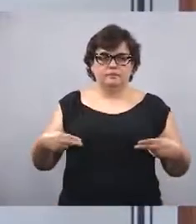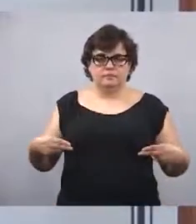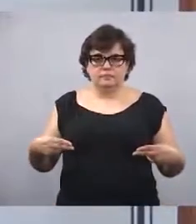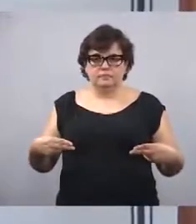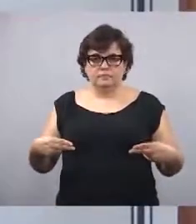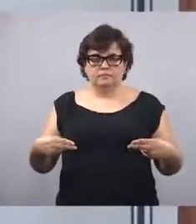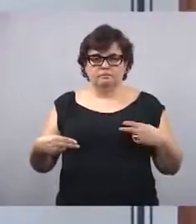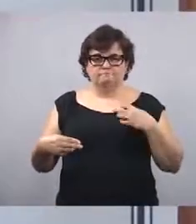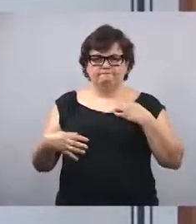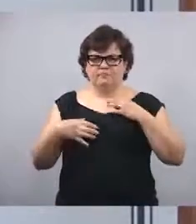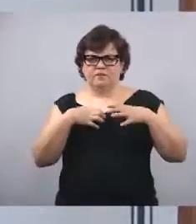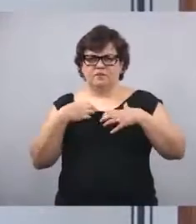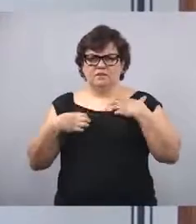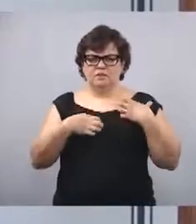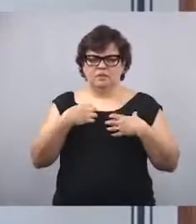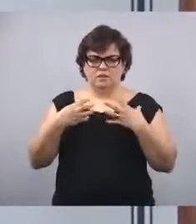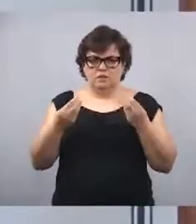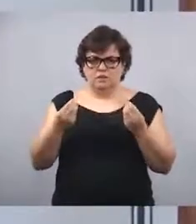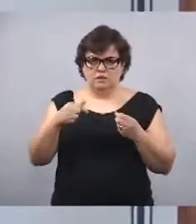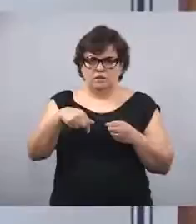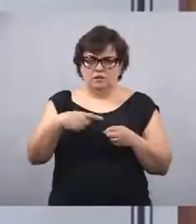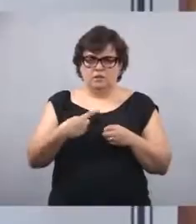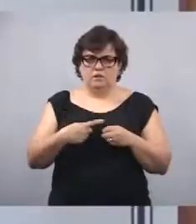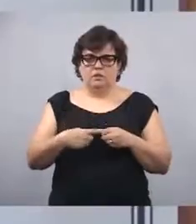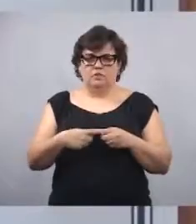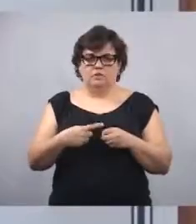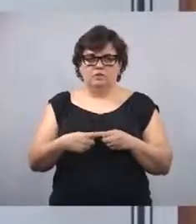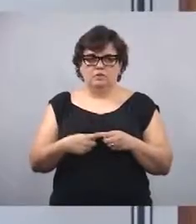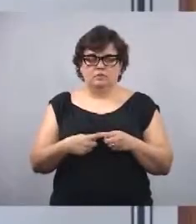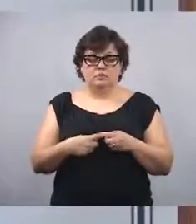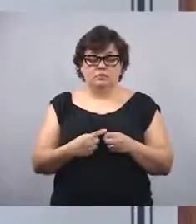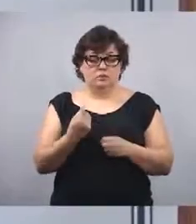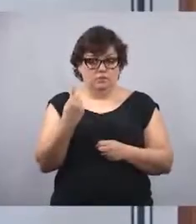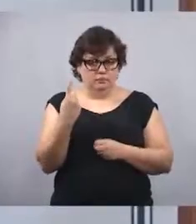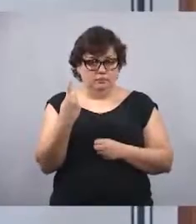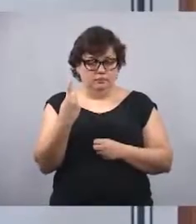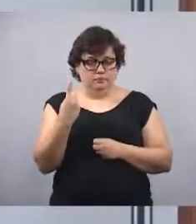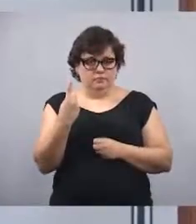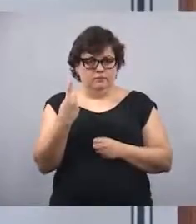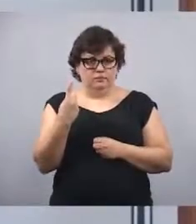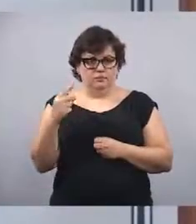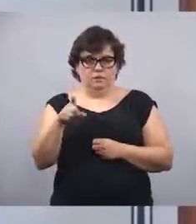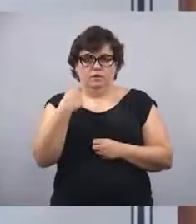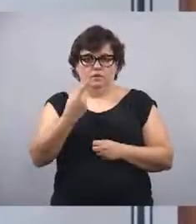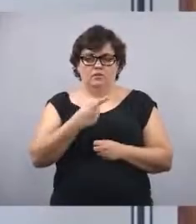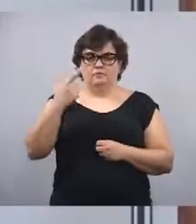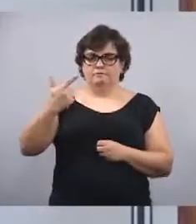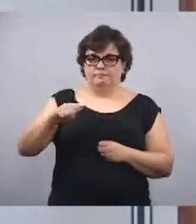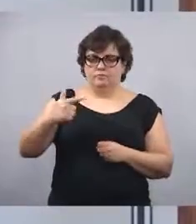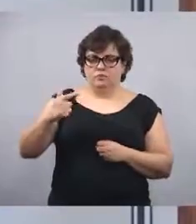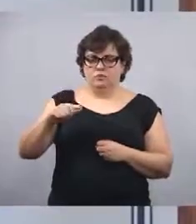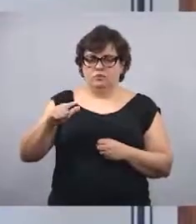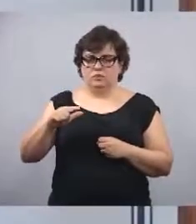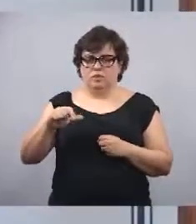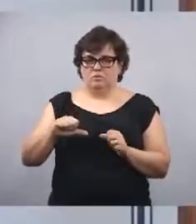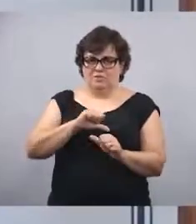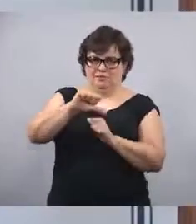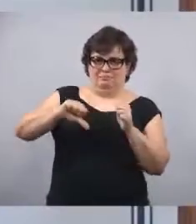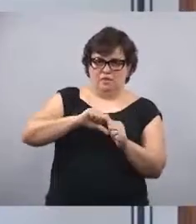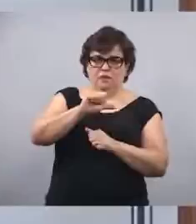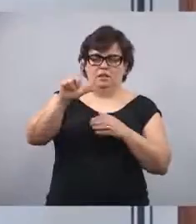me incomodam bastante aqui em Marília. Uma é a questão de nós não termos reciclagem de lixo. É um sinal de